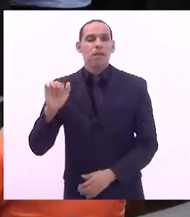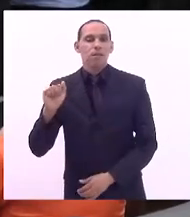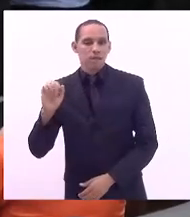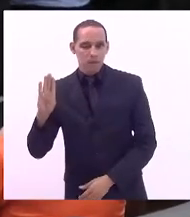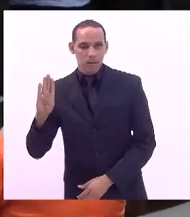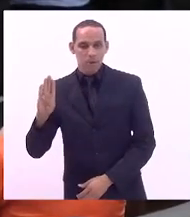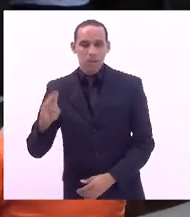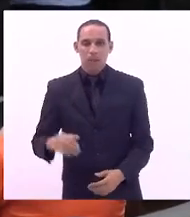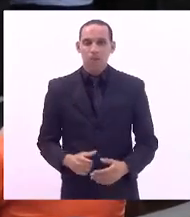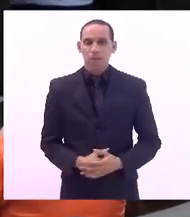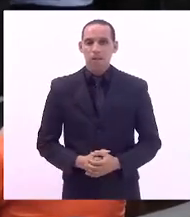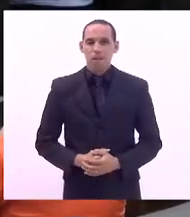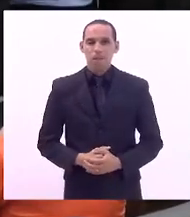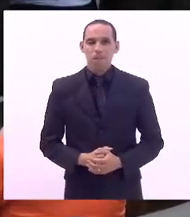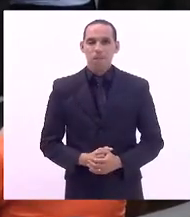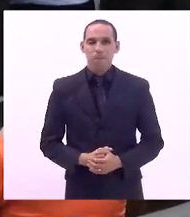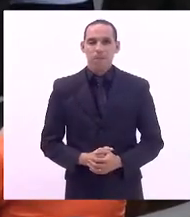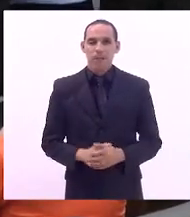Brasileira